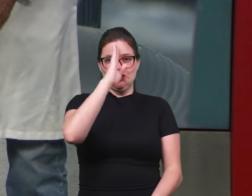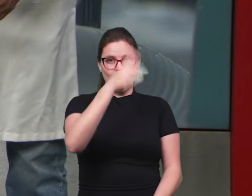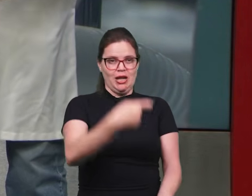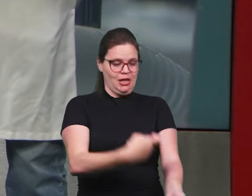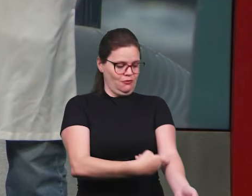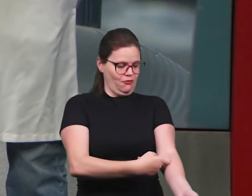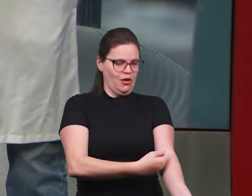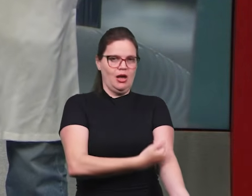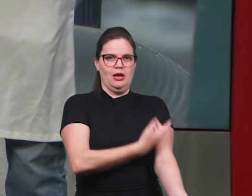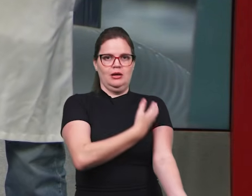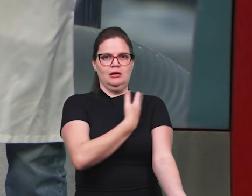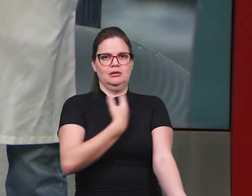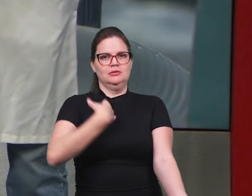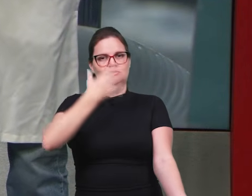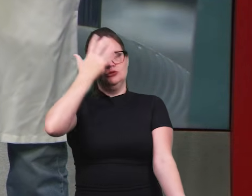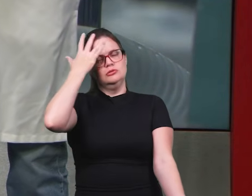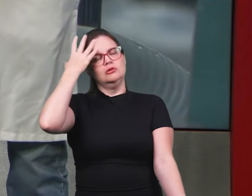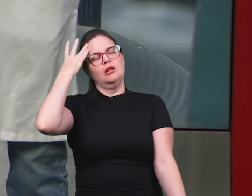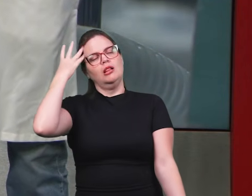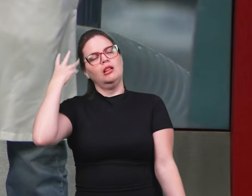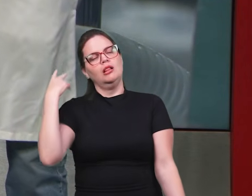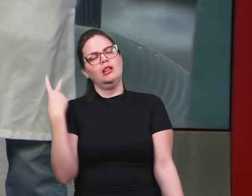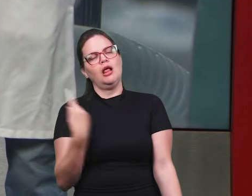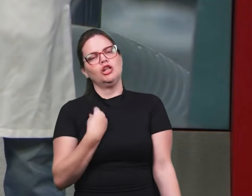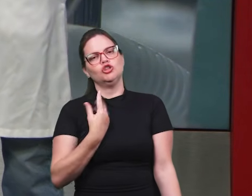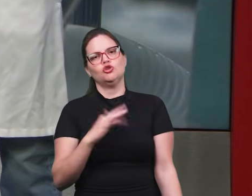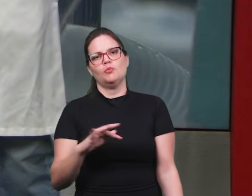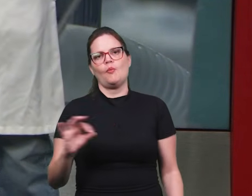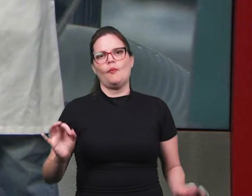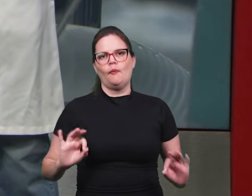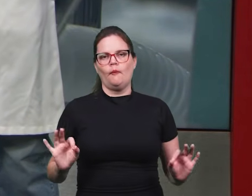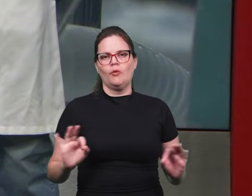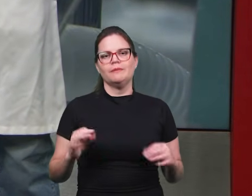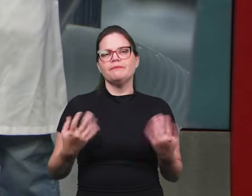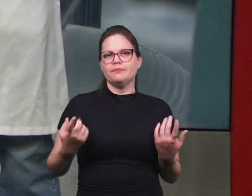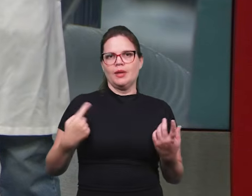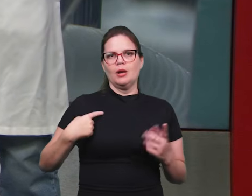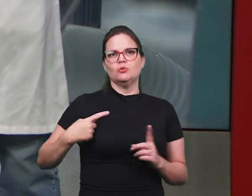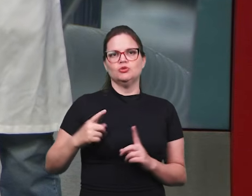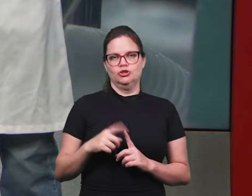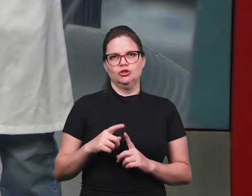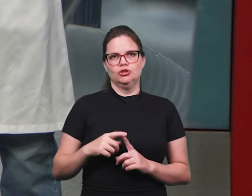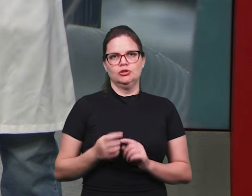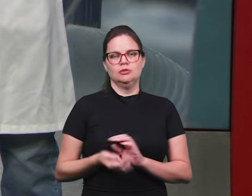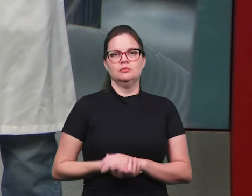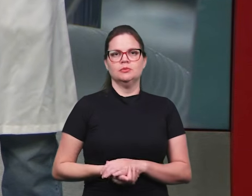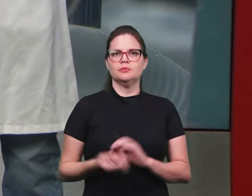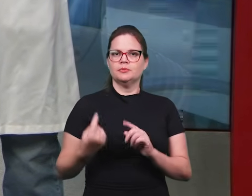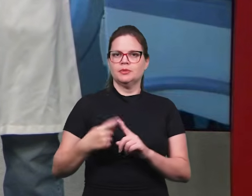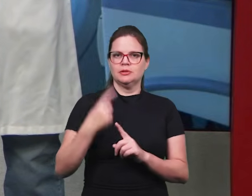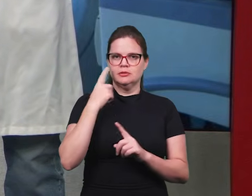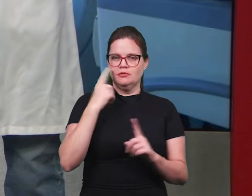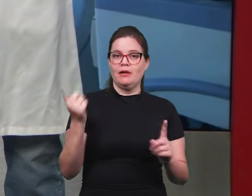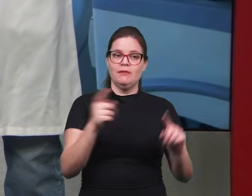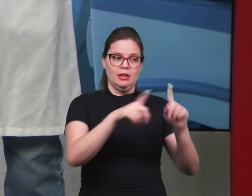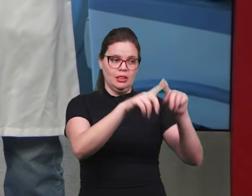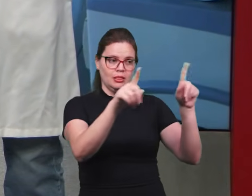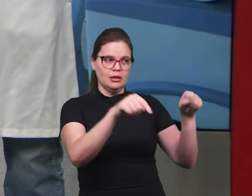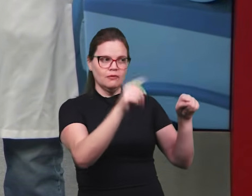veia, tirando a dor, consciência. Então, assim, é um tipo de anestesia geral, porque você está sendo monitorado, as